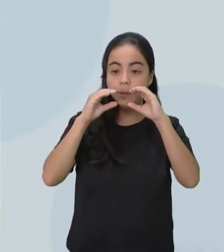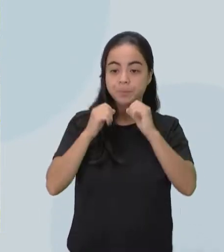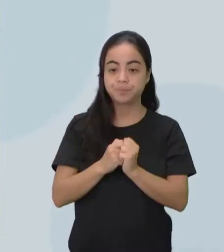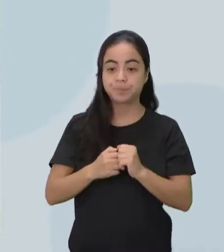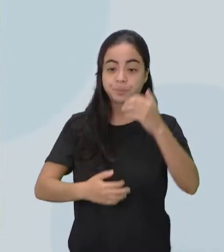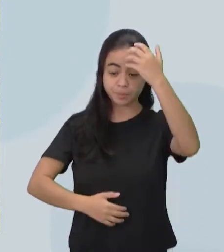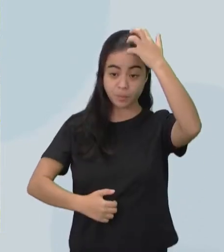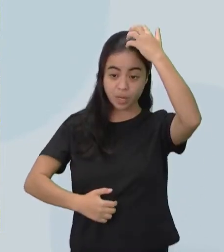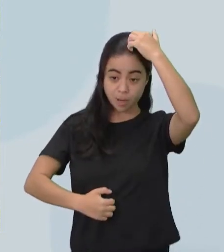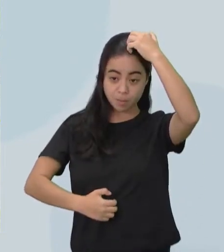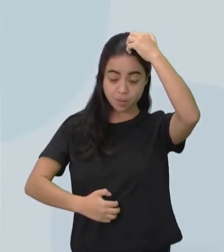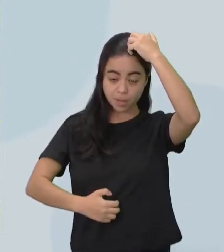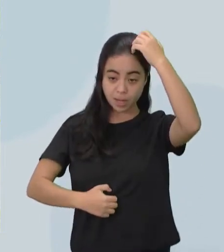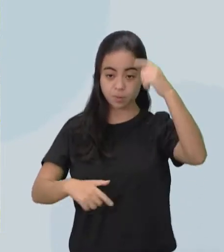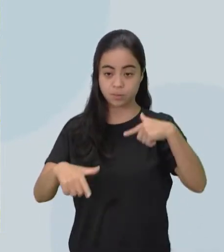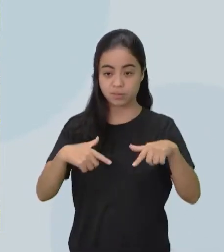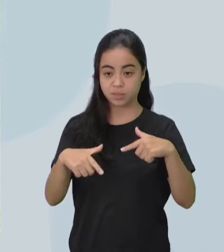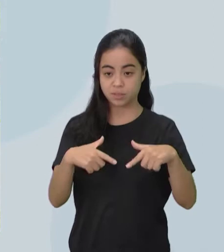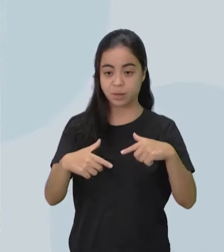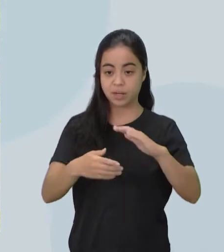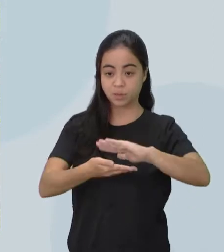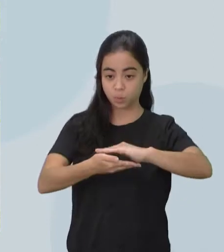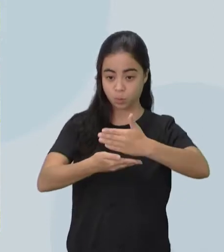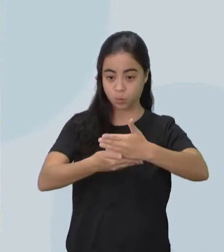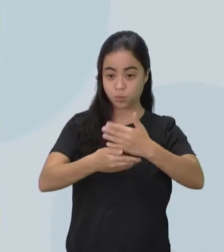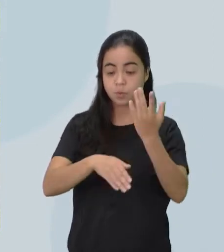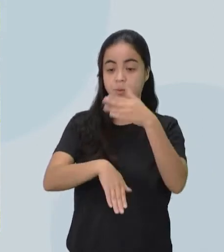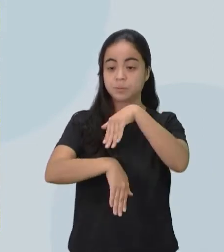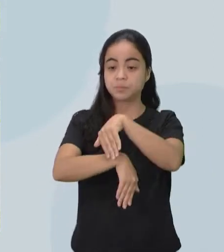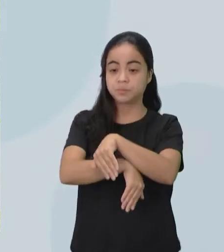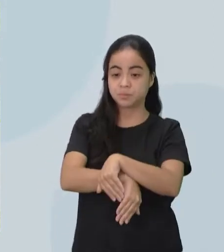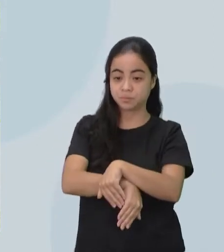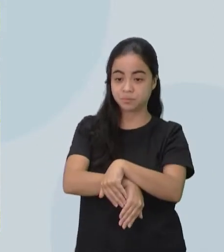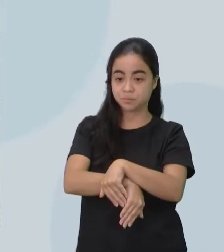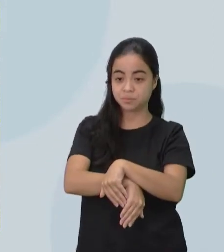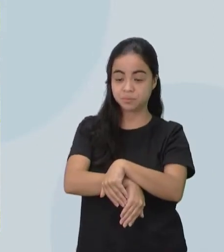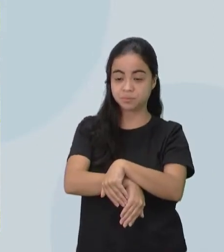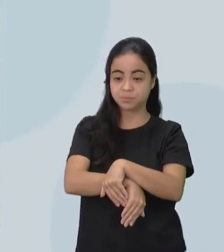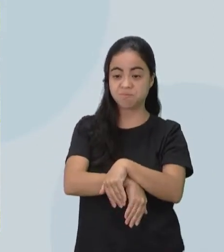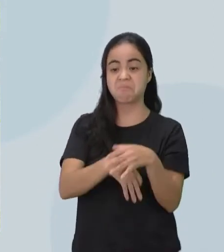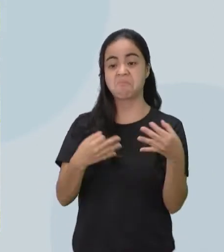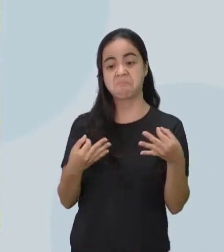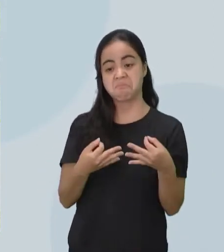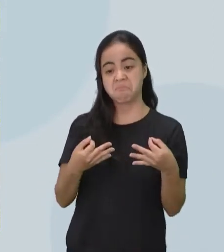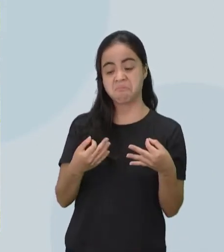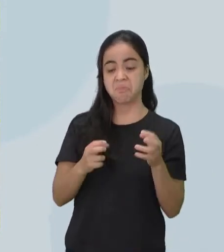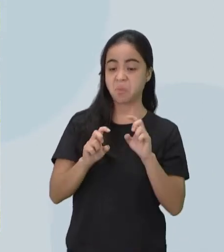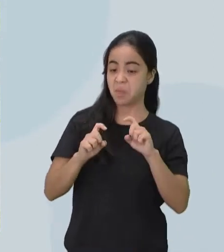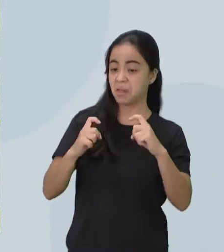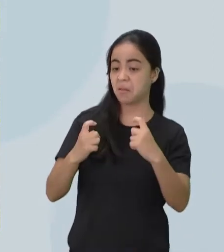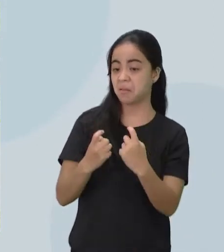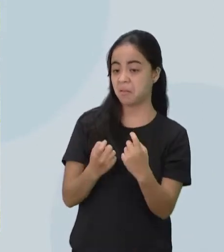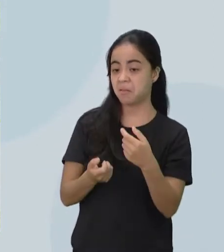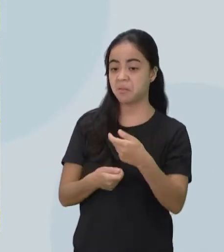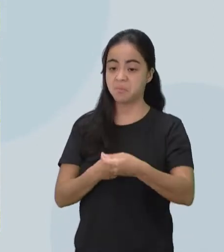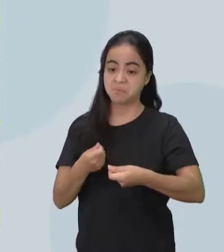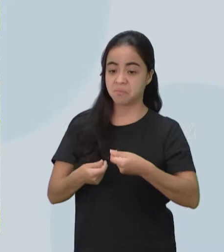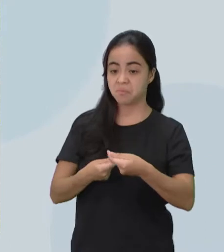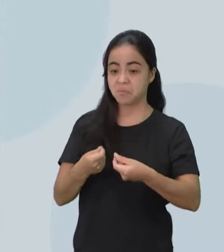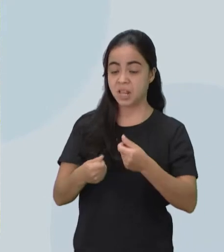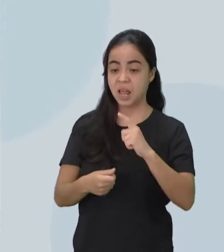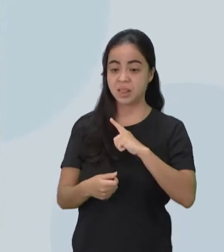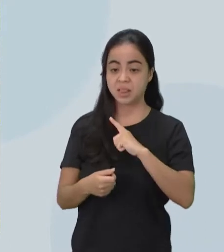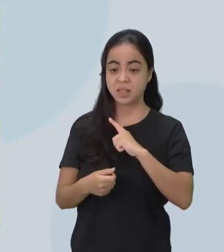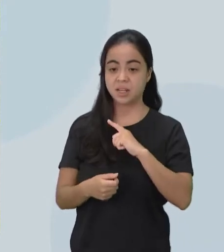trabalhando no seu escritório. E eu não sei se vocês conseguem ver, mas ele tá de perna cruzada. Muito chique, numa reunião de negócios. E temos um hamster com a